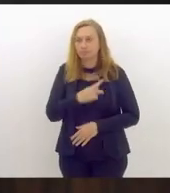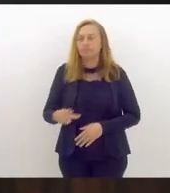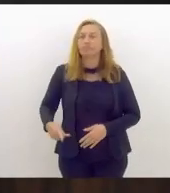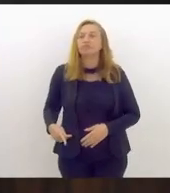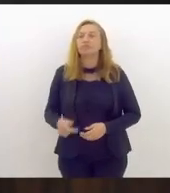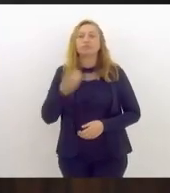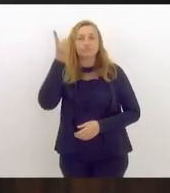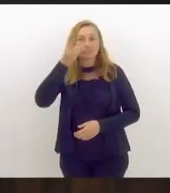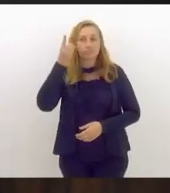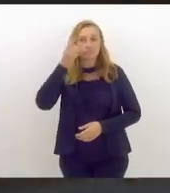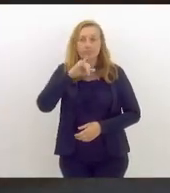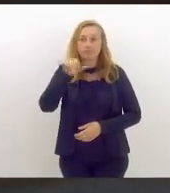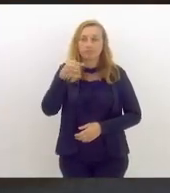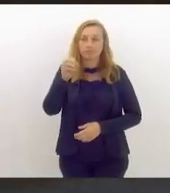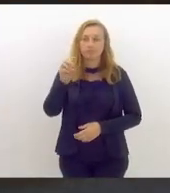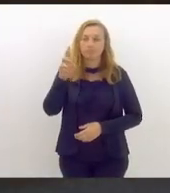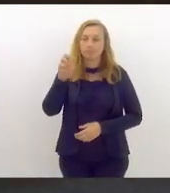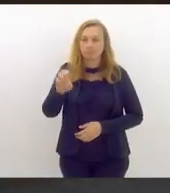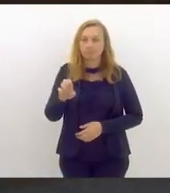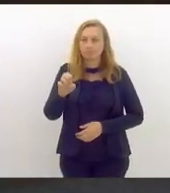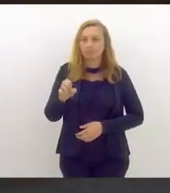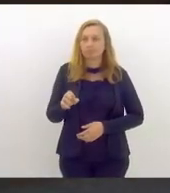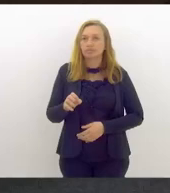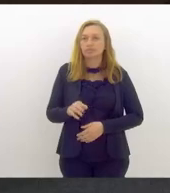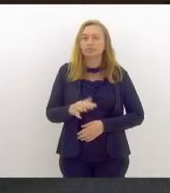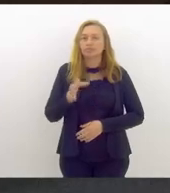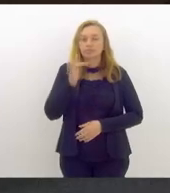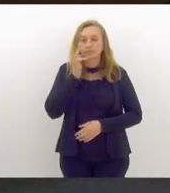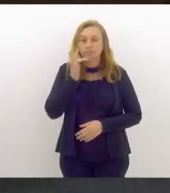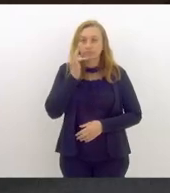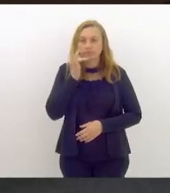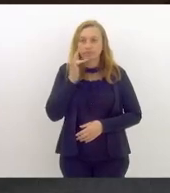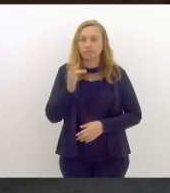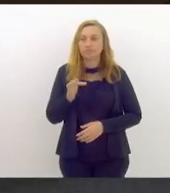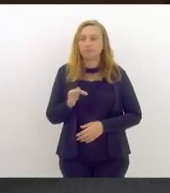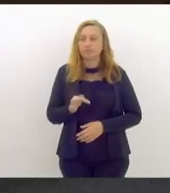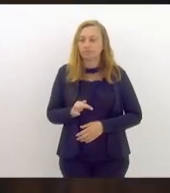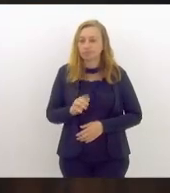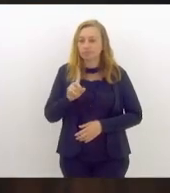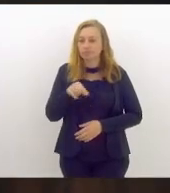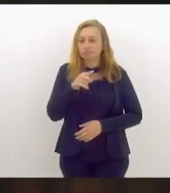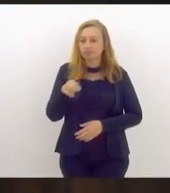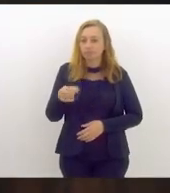deputado Jorge Felipe. Para pedir inclusão na pauta do PLC 62/2022, presidente.